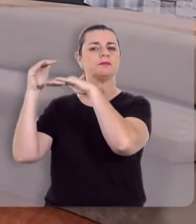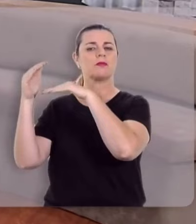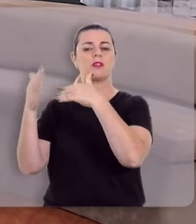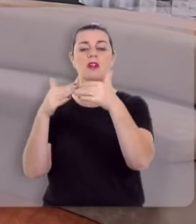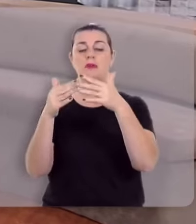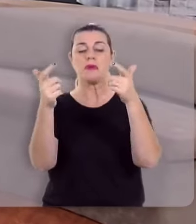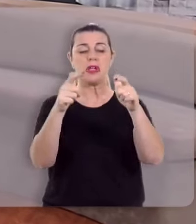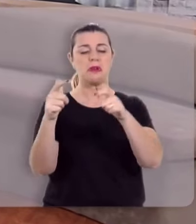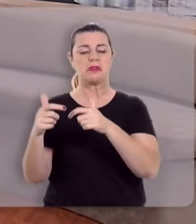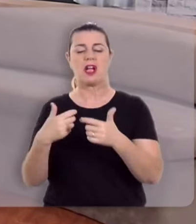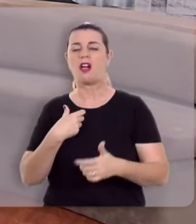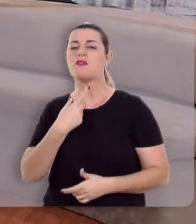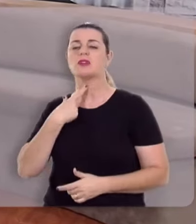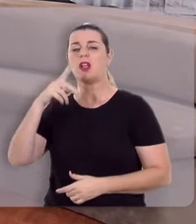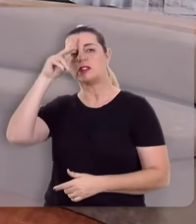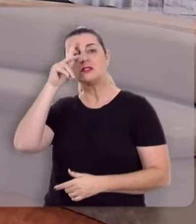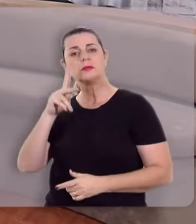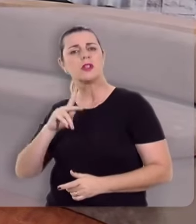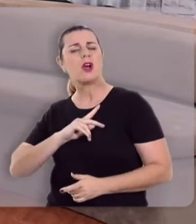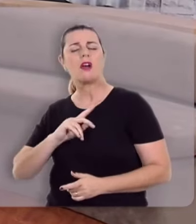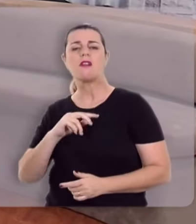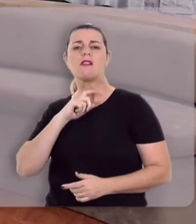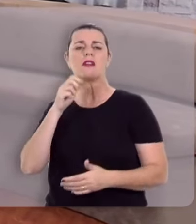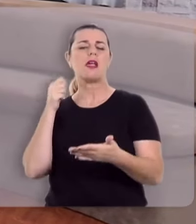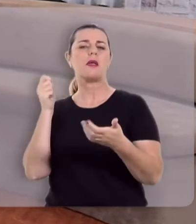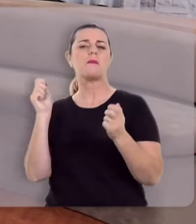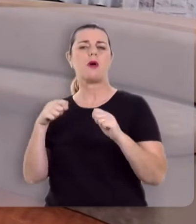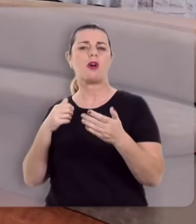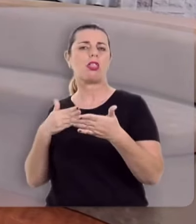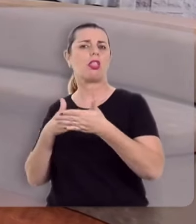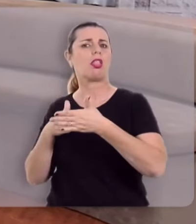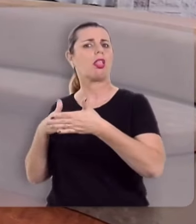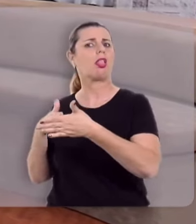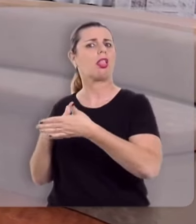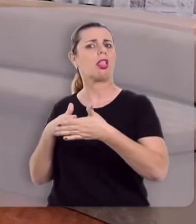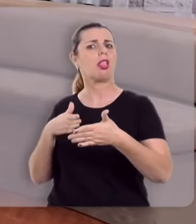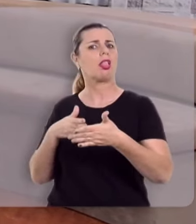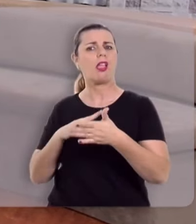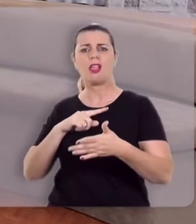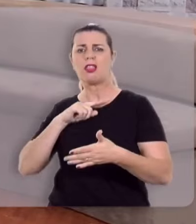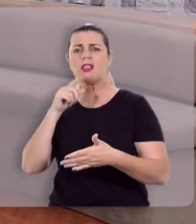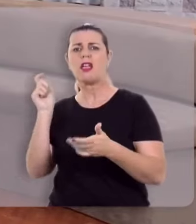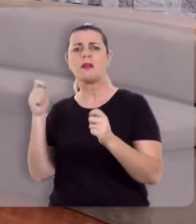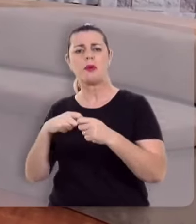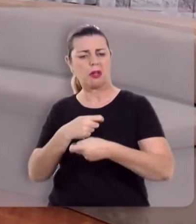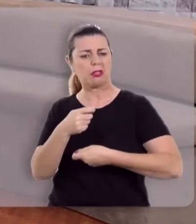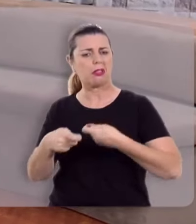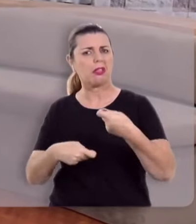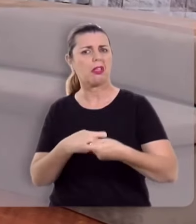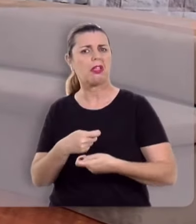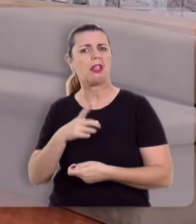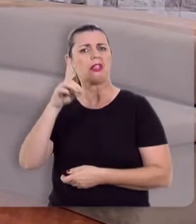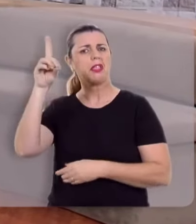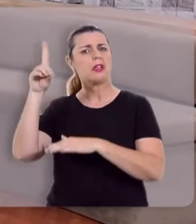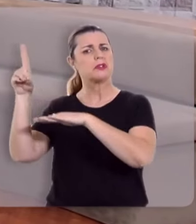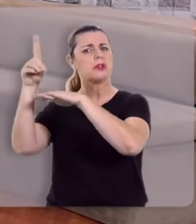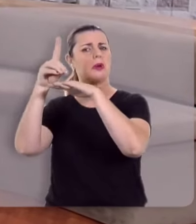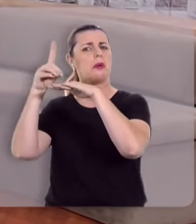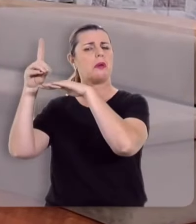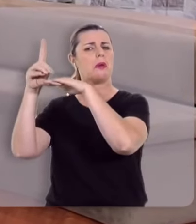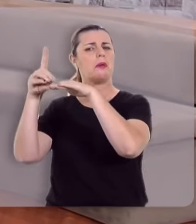quer. Ninguém pode detê-lo, ninguém pode administrá-lo, ninguém pode domesticá-lo. Deus é soberano na